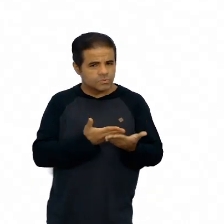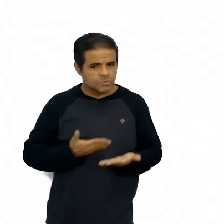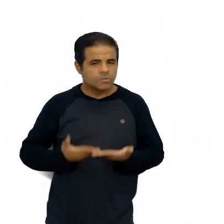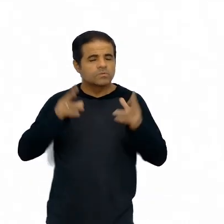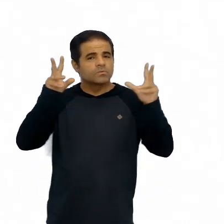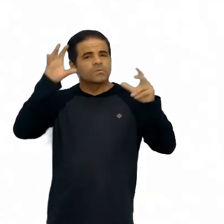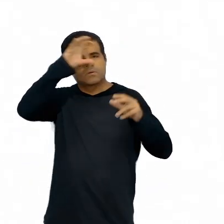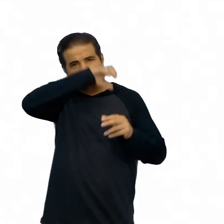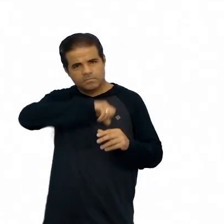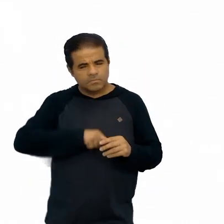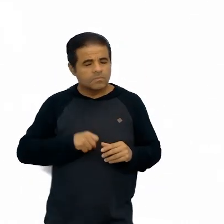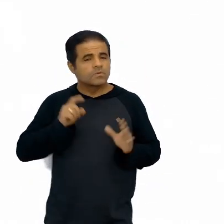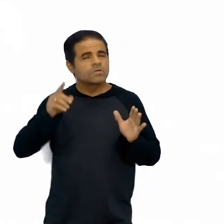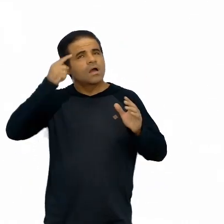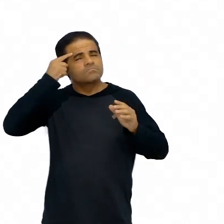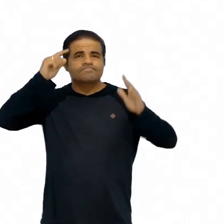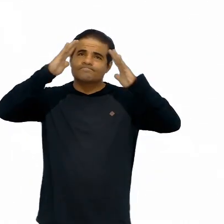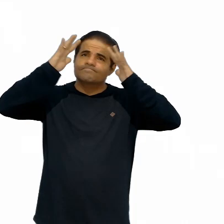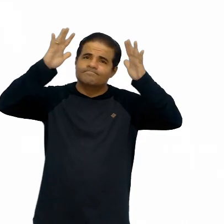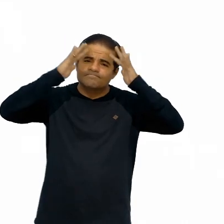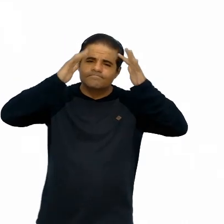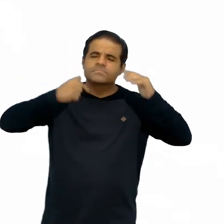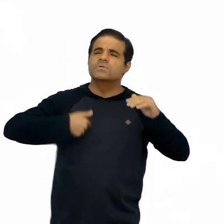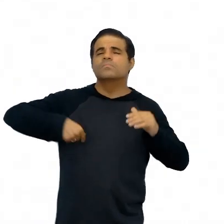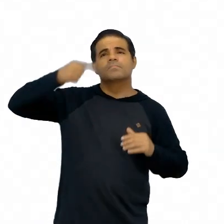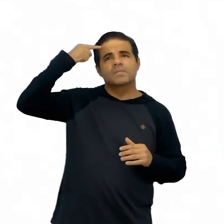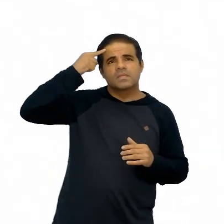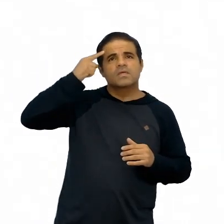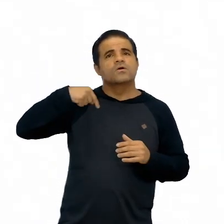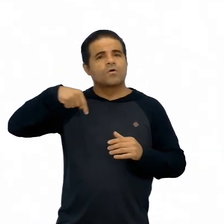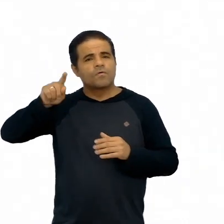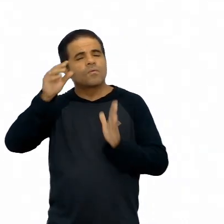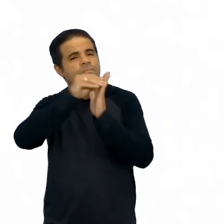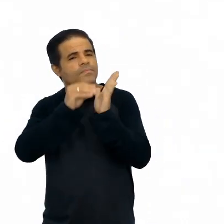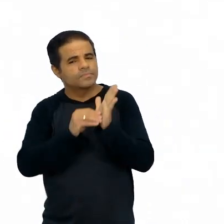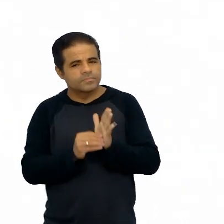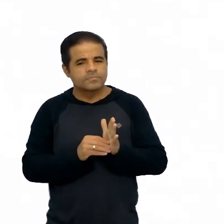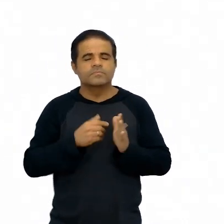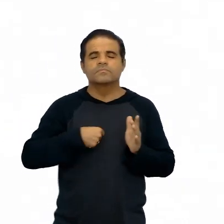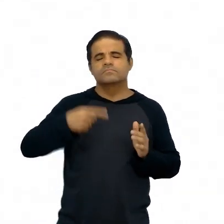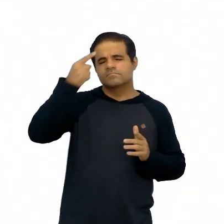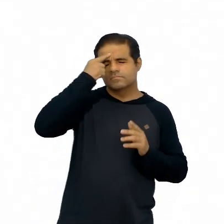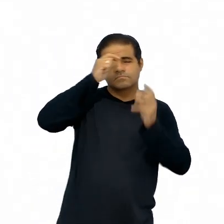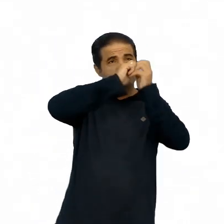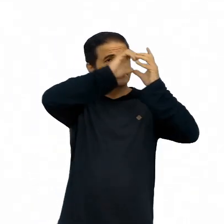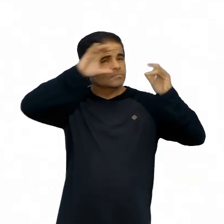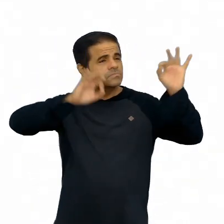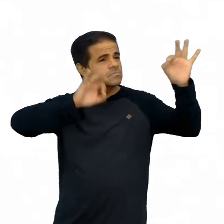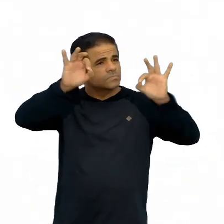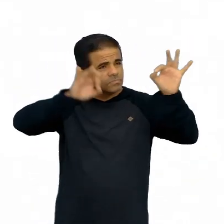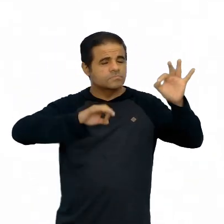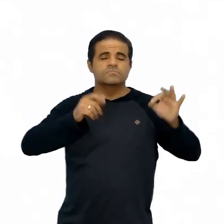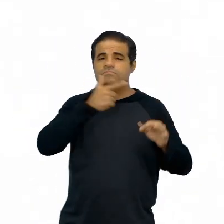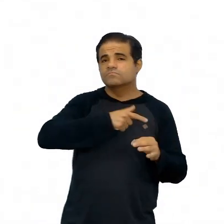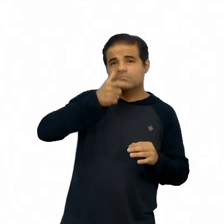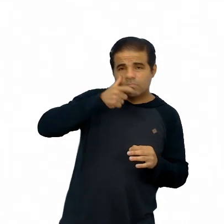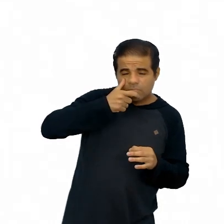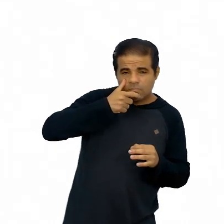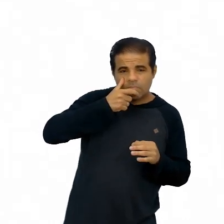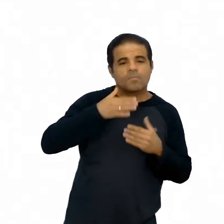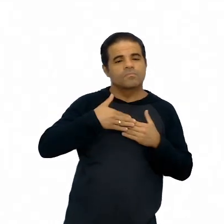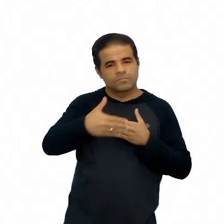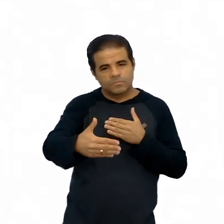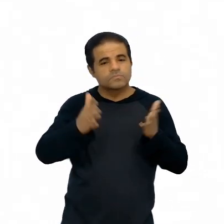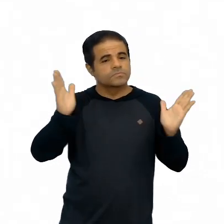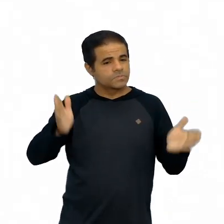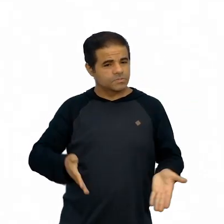de aprendizagem, eu refleti, eu pensei, eu montei na minha cabeça o meu plano. Eu estou assistindo agora de ano e série. Então,